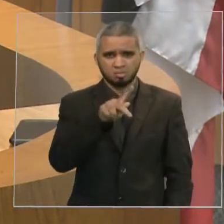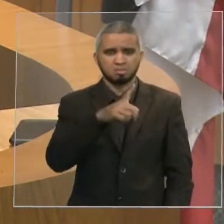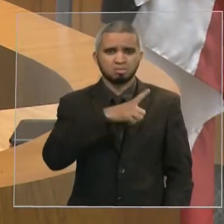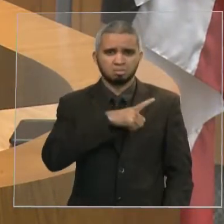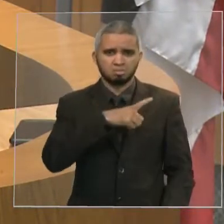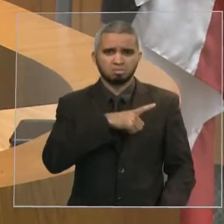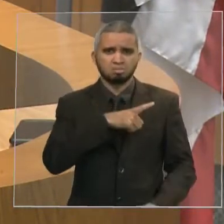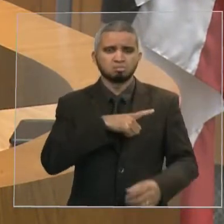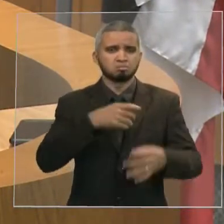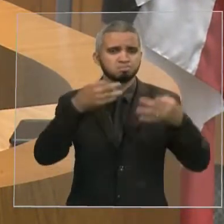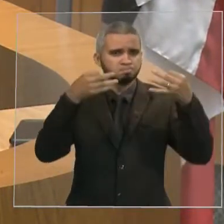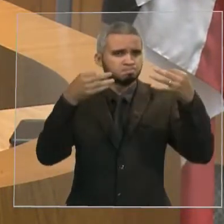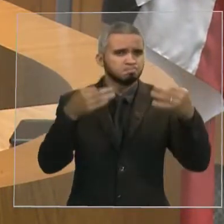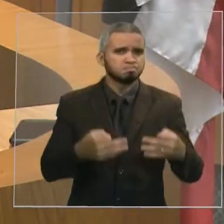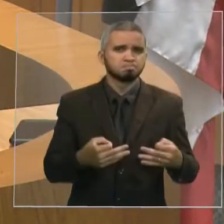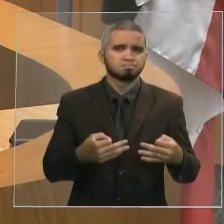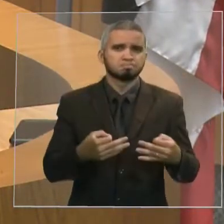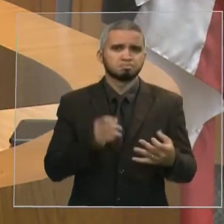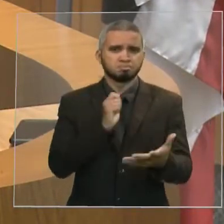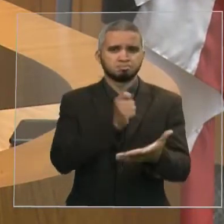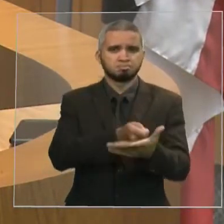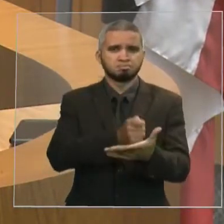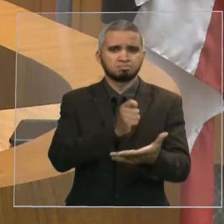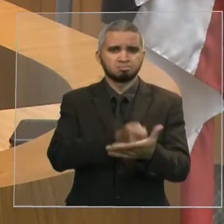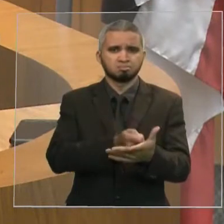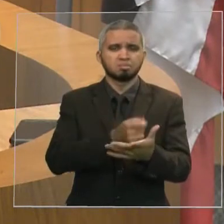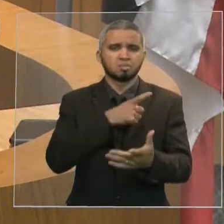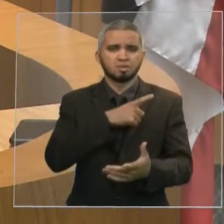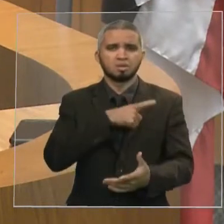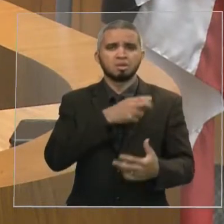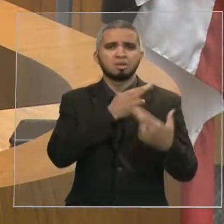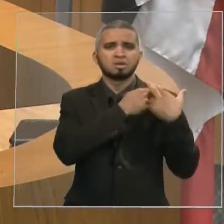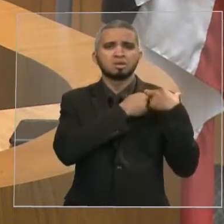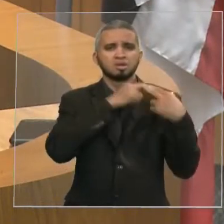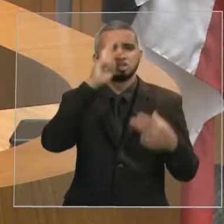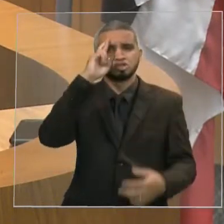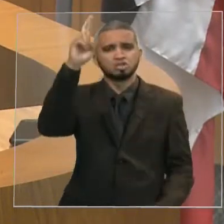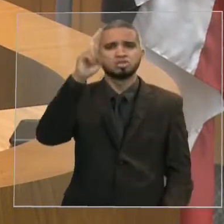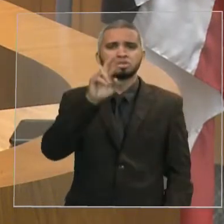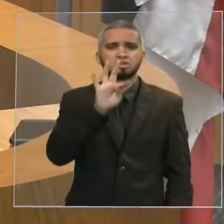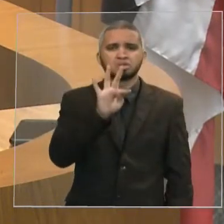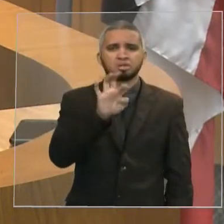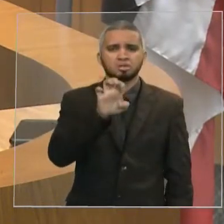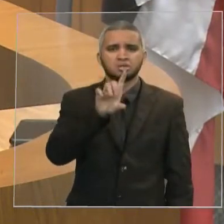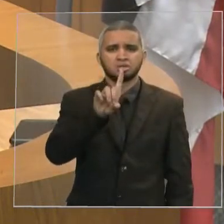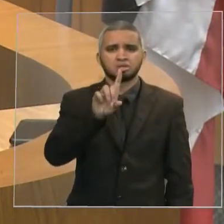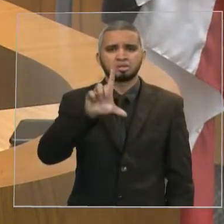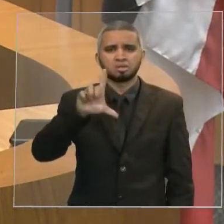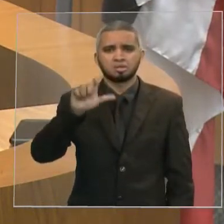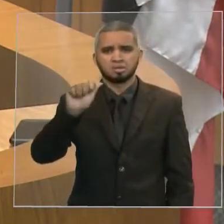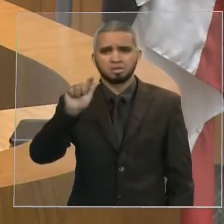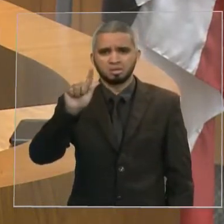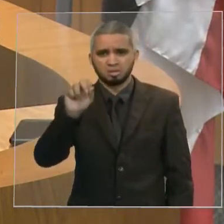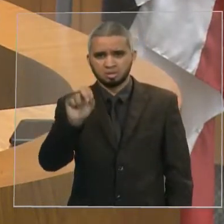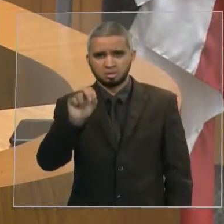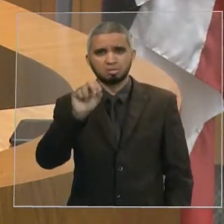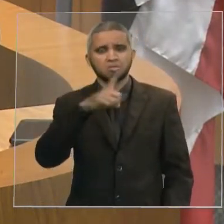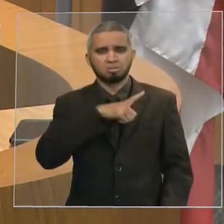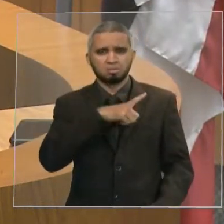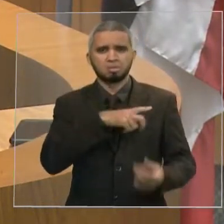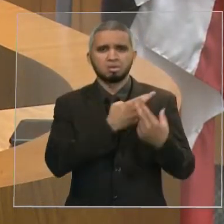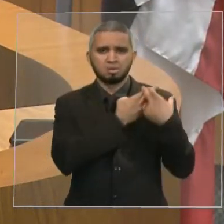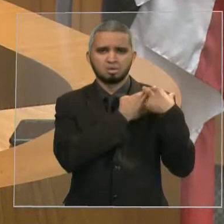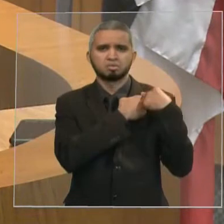a direção do doutor Ted Lago, é feita com muita responsabilidade e